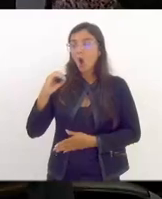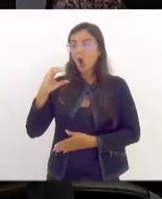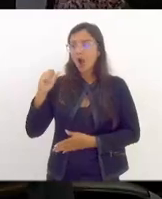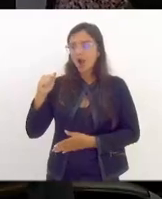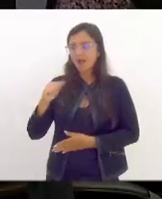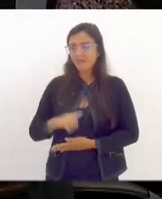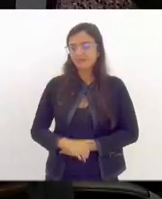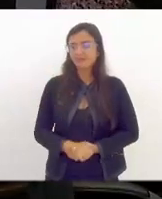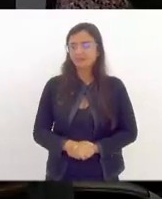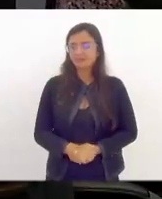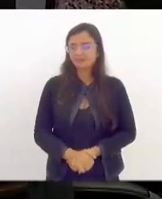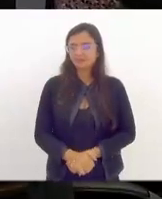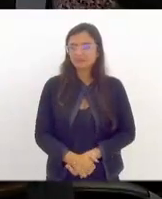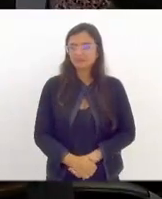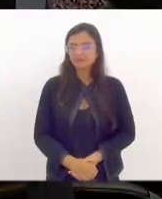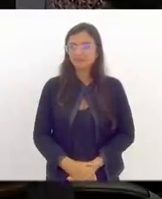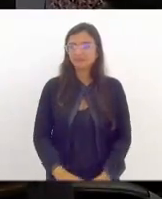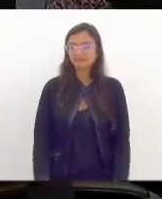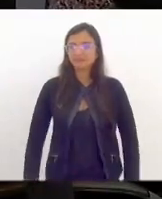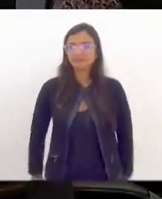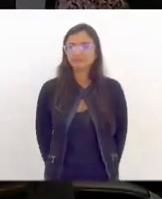ocas né